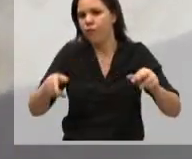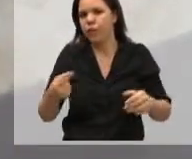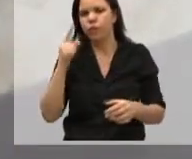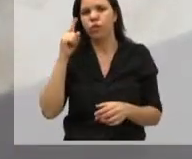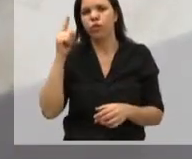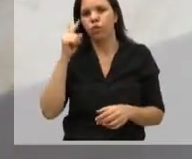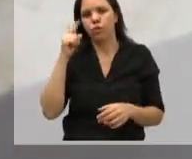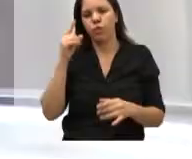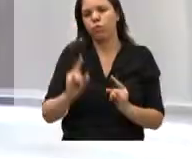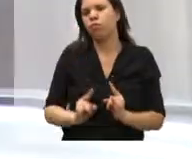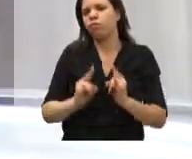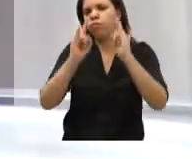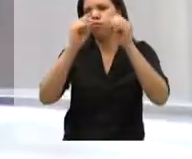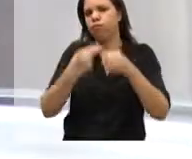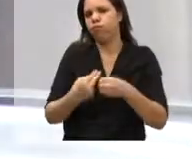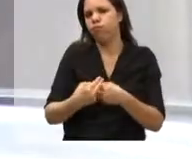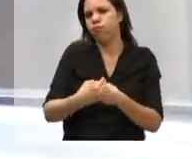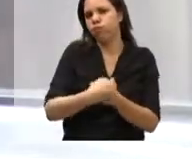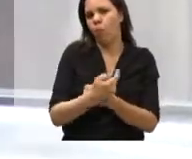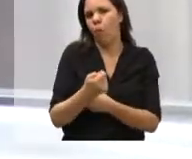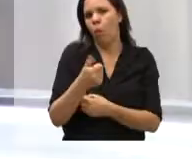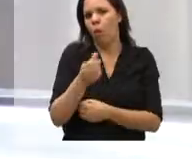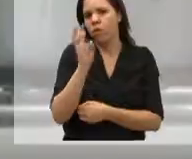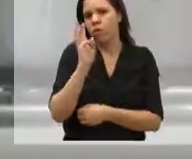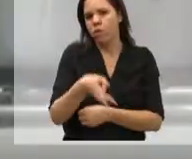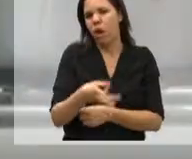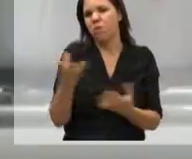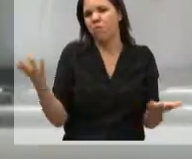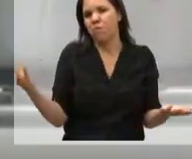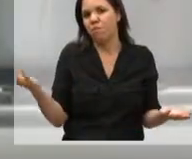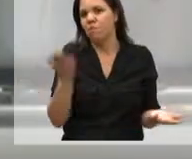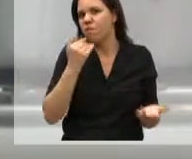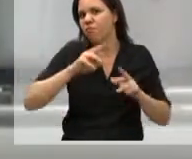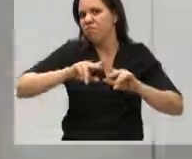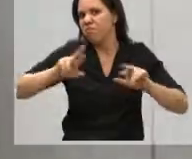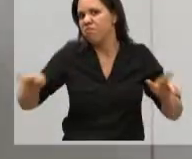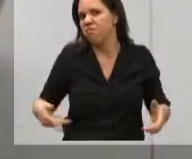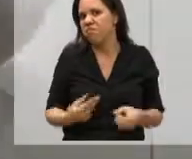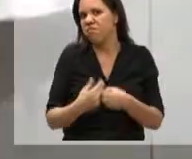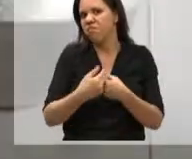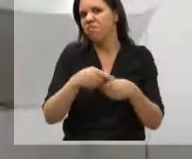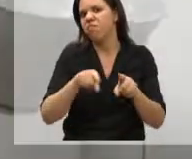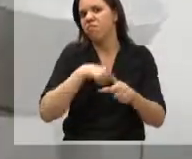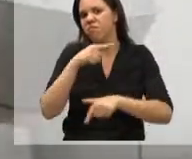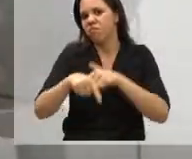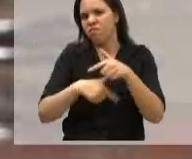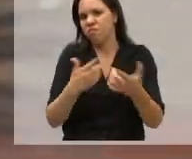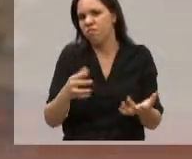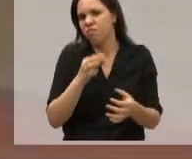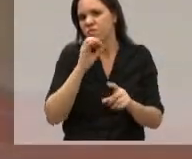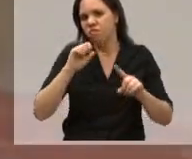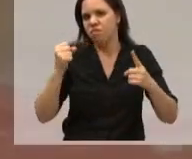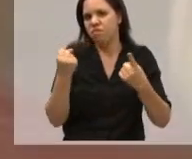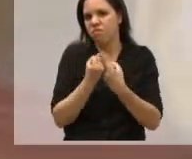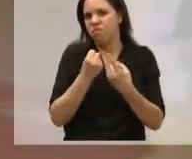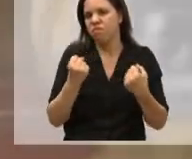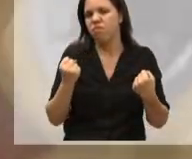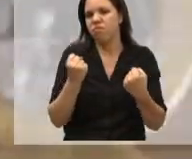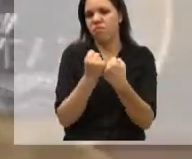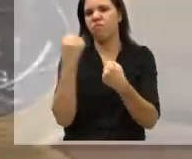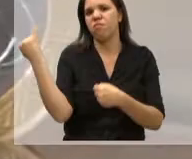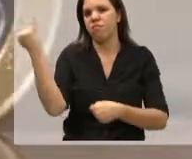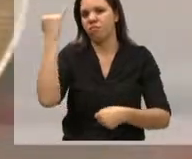nos prédios da Unicamp, nós teremos quase 3000 refeições dia. Eu vejo que são trabalhos sociais e que têm